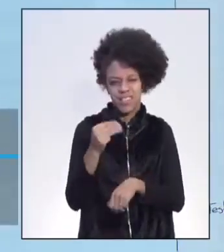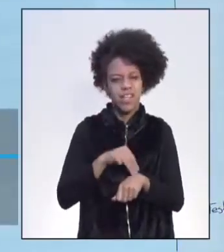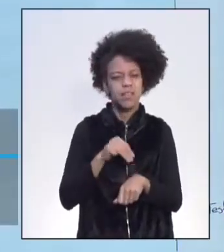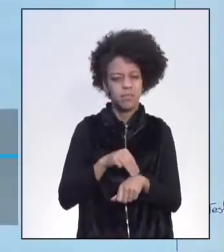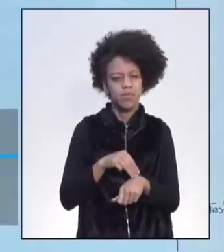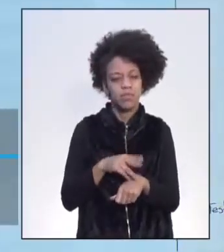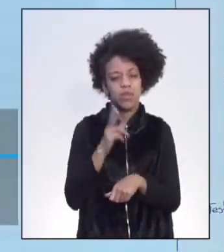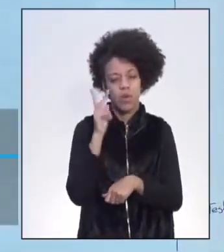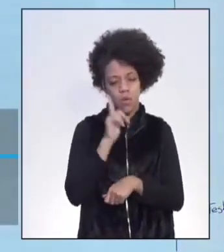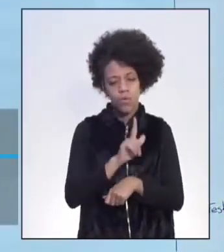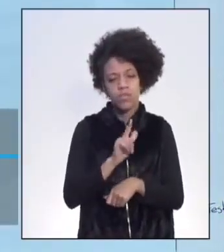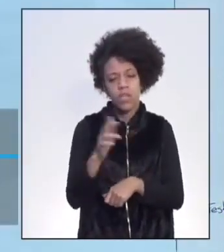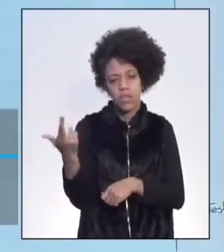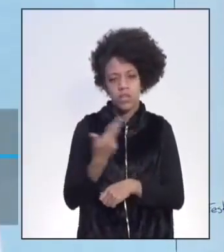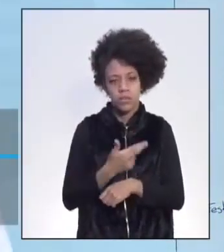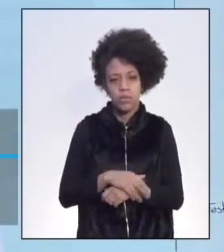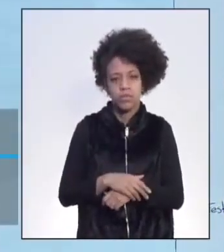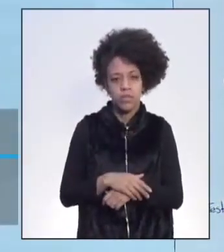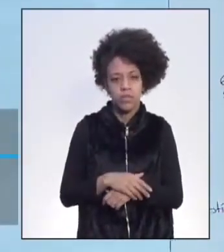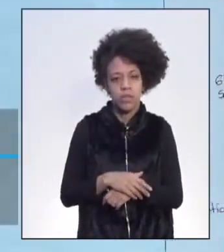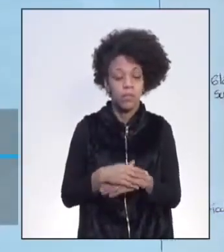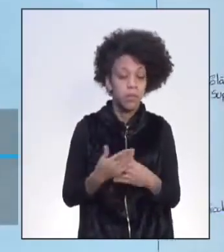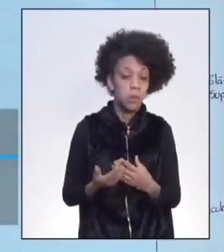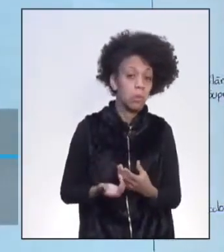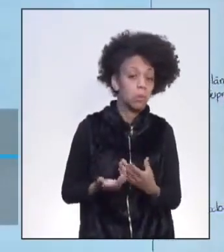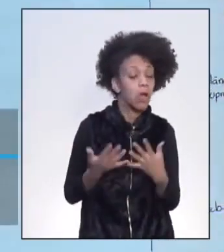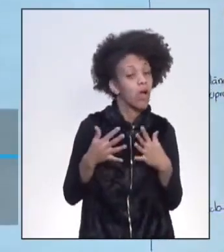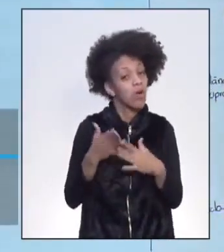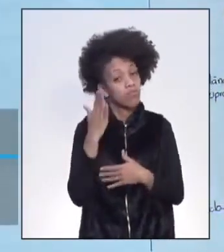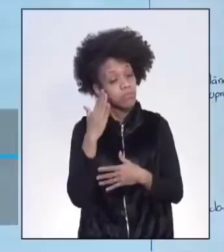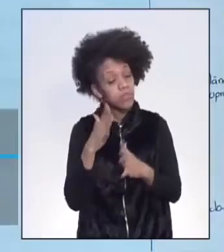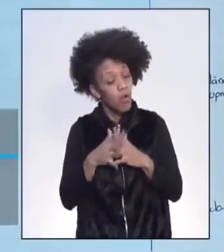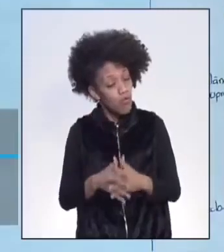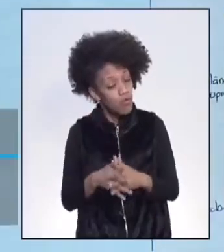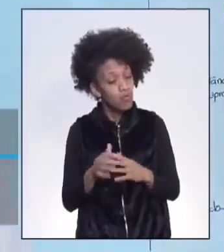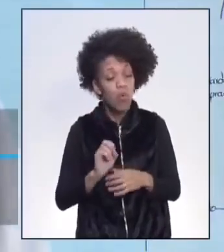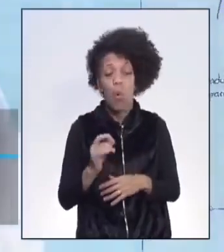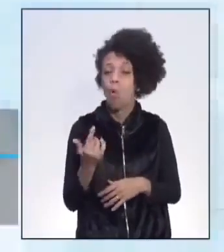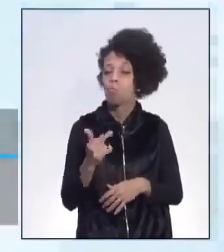você consegue responder para mim. Que assim eu sei se ficou muito confuso ou não. Tá bom?